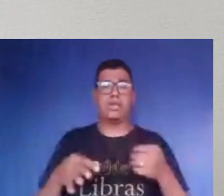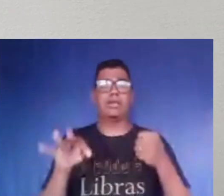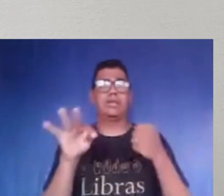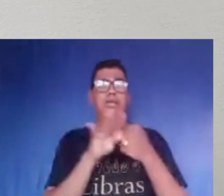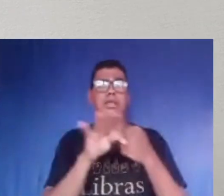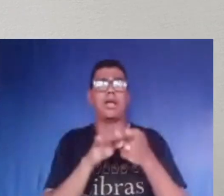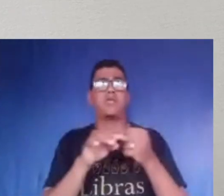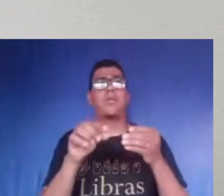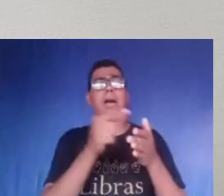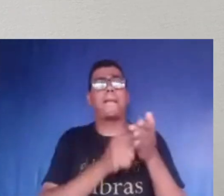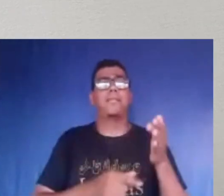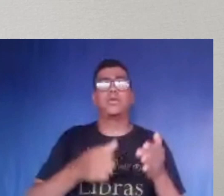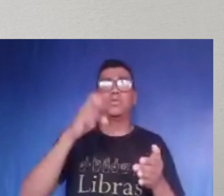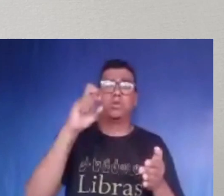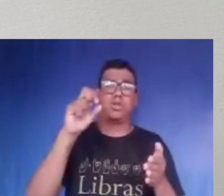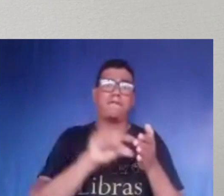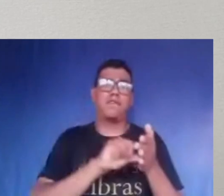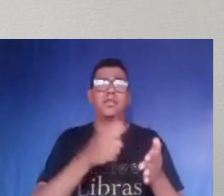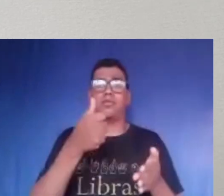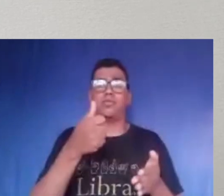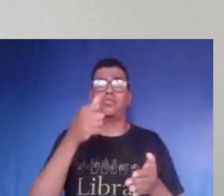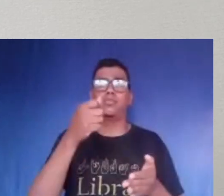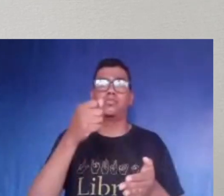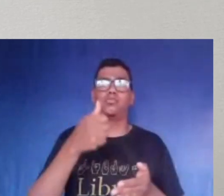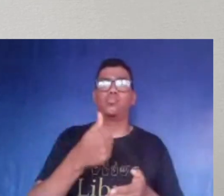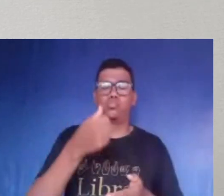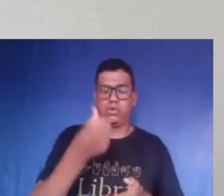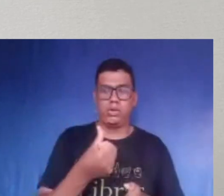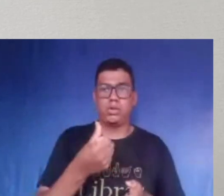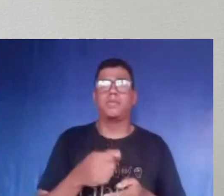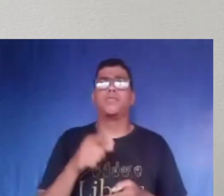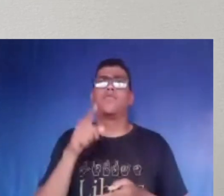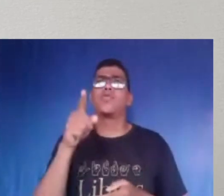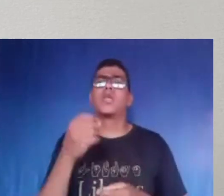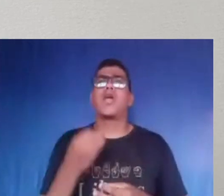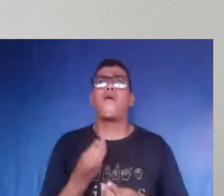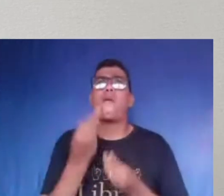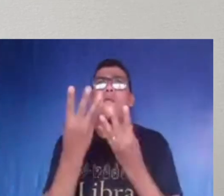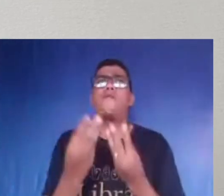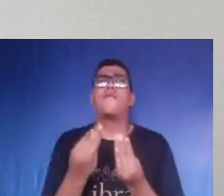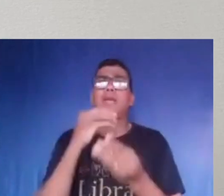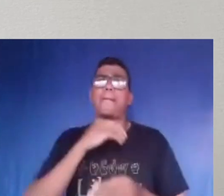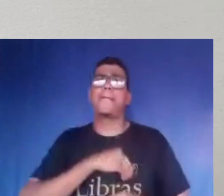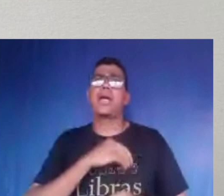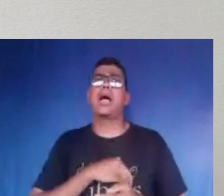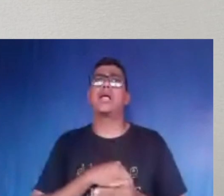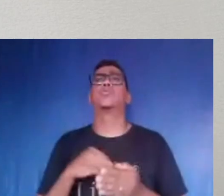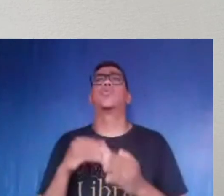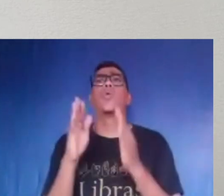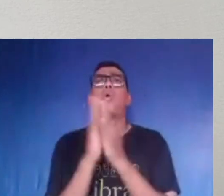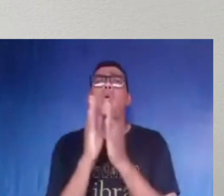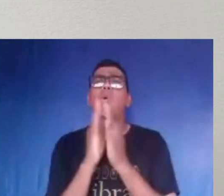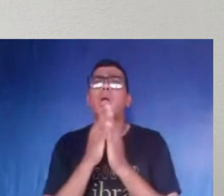serem curados. A oração de um justo é poderosa e eficaz. Repetindo, portanto, confessem os